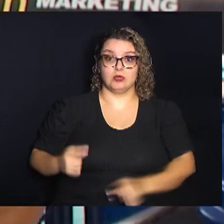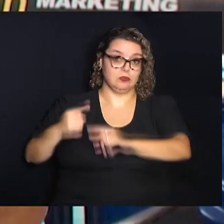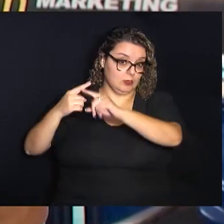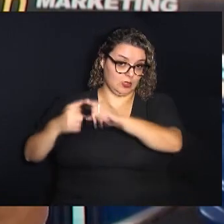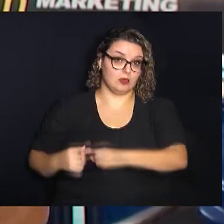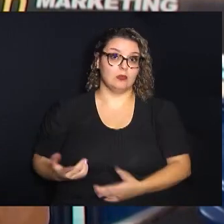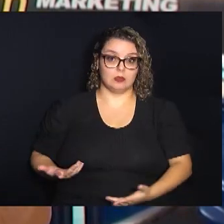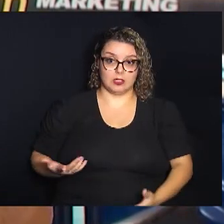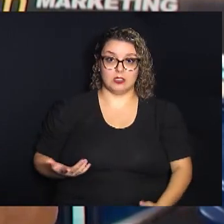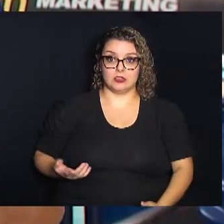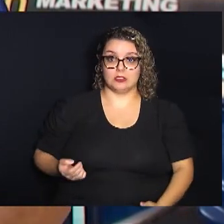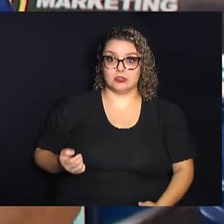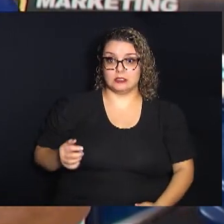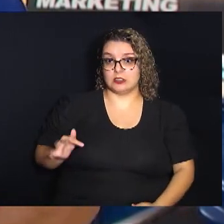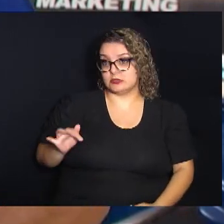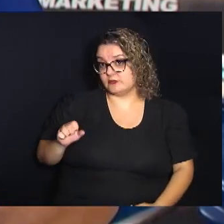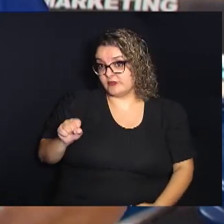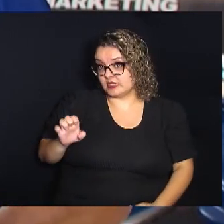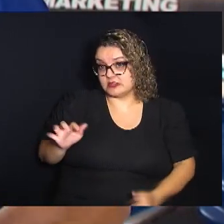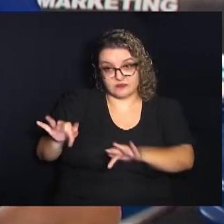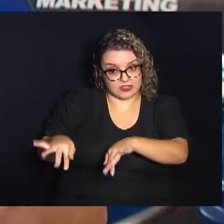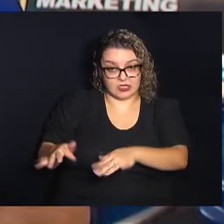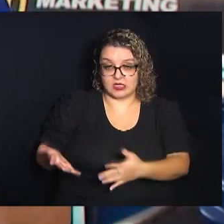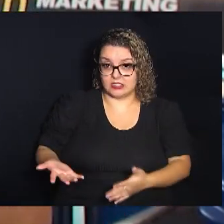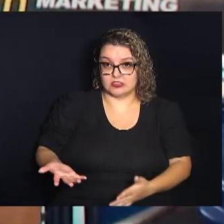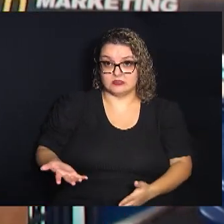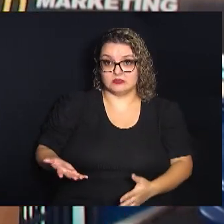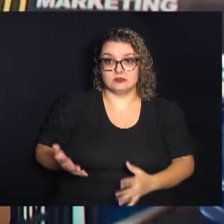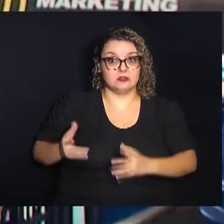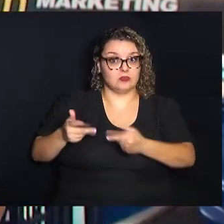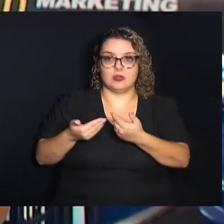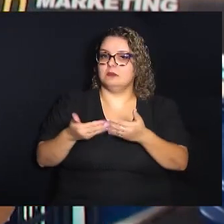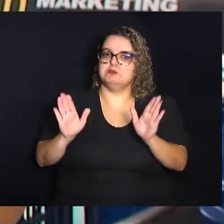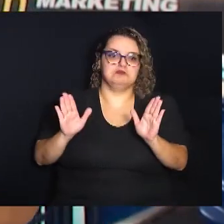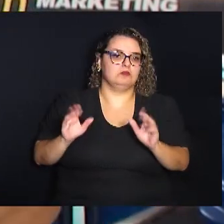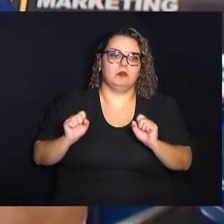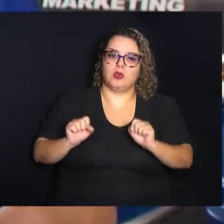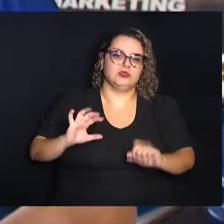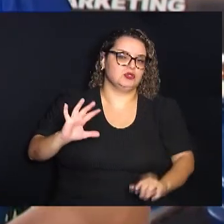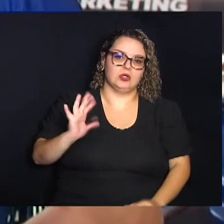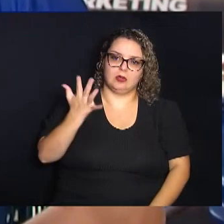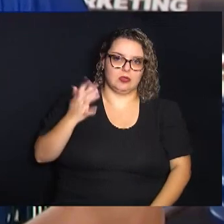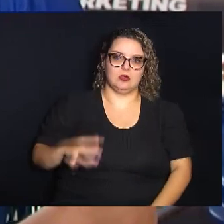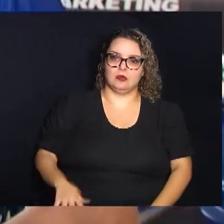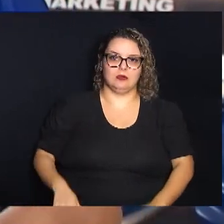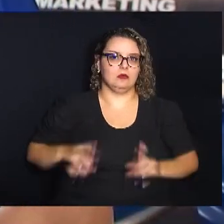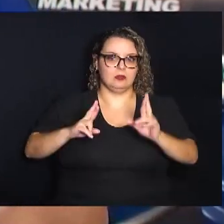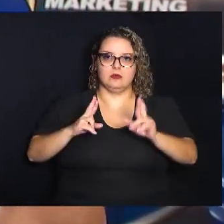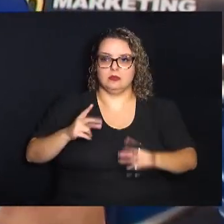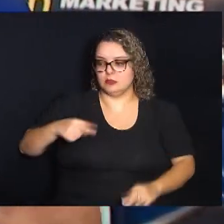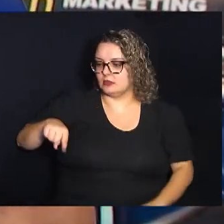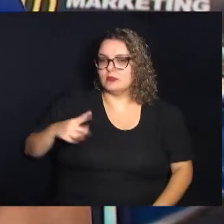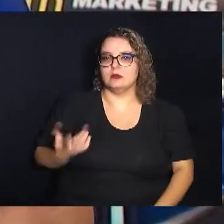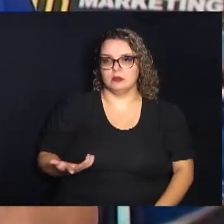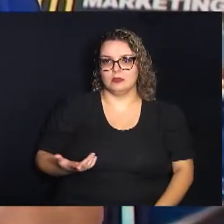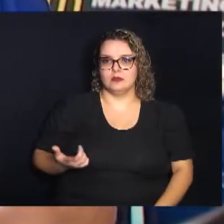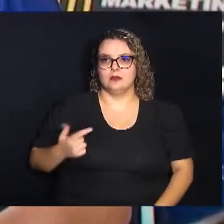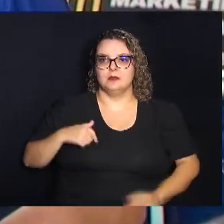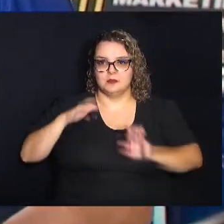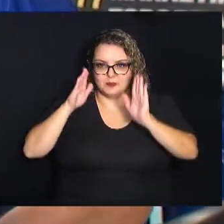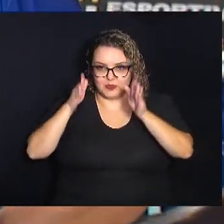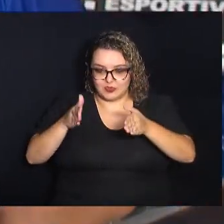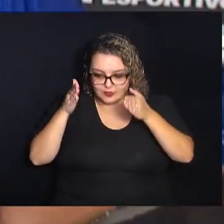nas fases finais. Então, está tudo aberto. Eu desejo o melhor para eles, mas eu estou focado aqui